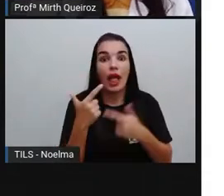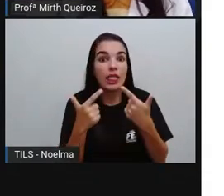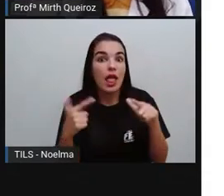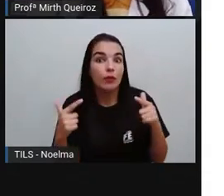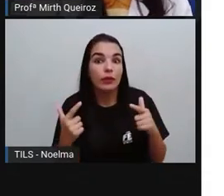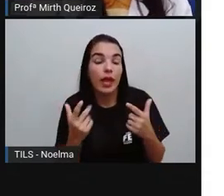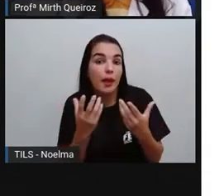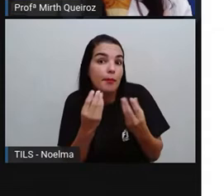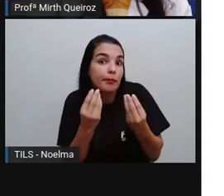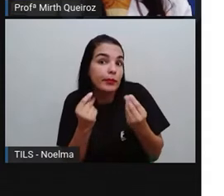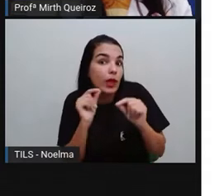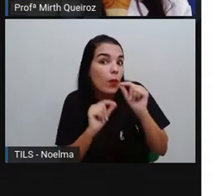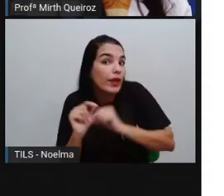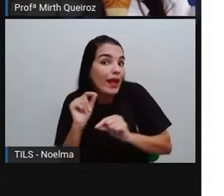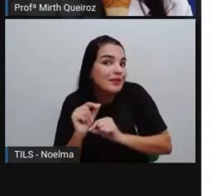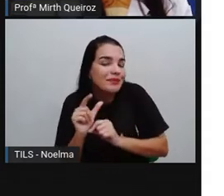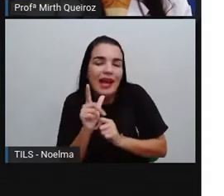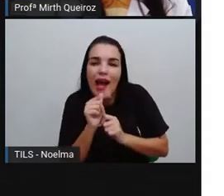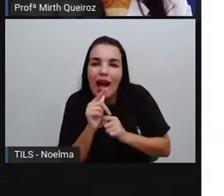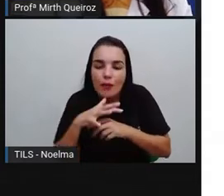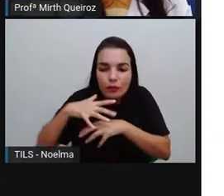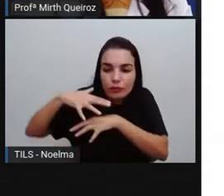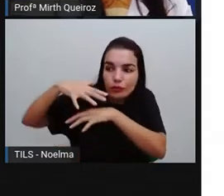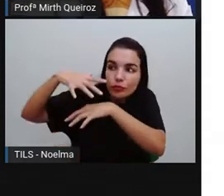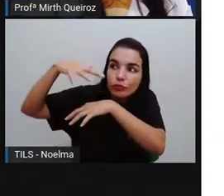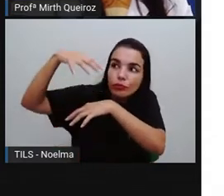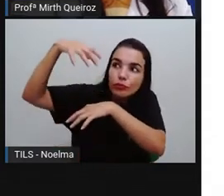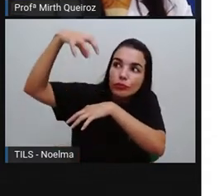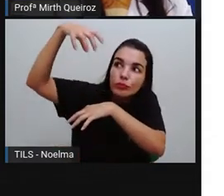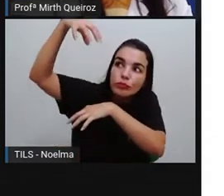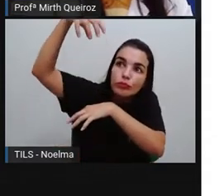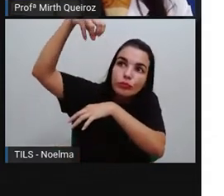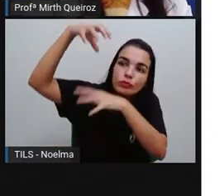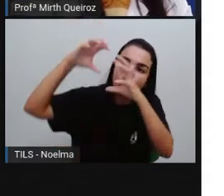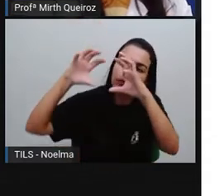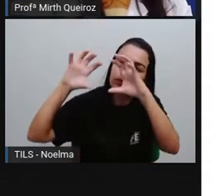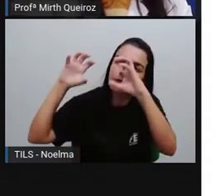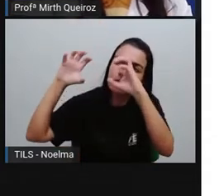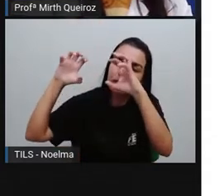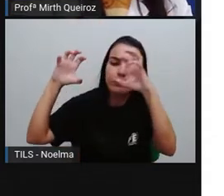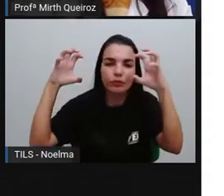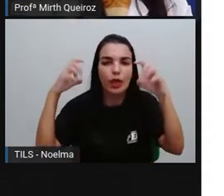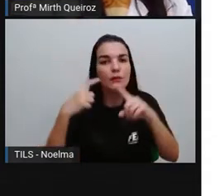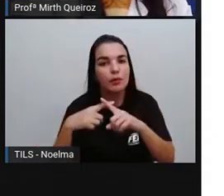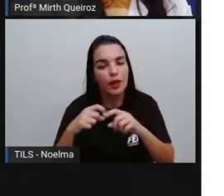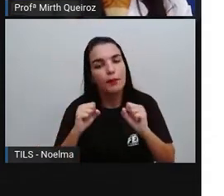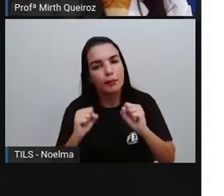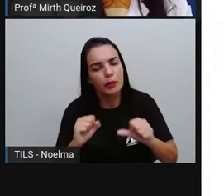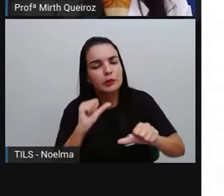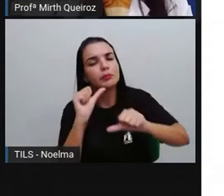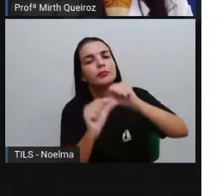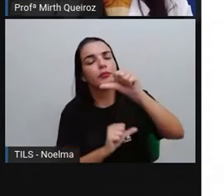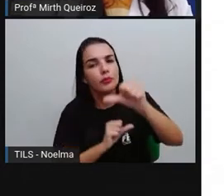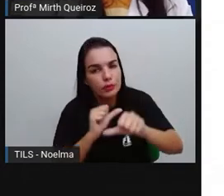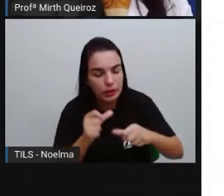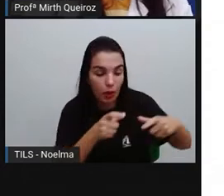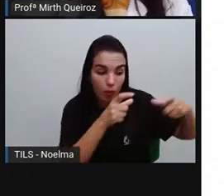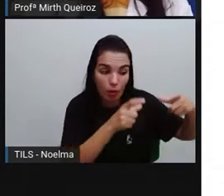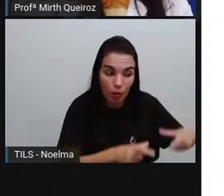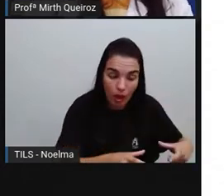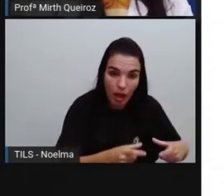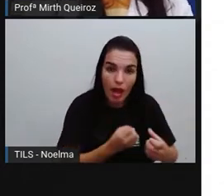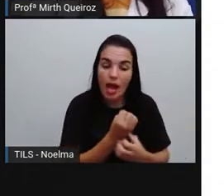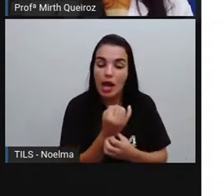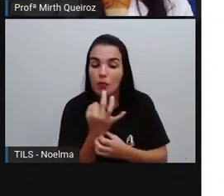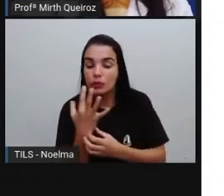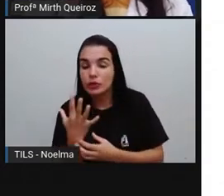tantas gotículas de água subindo aí por conta da falta dessas plantas e pode alterar ali naquele local a quantidade